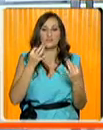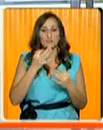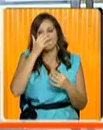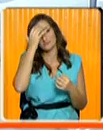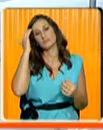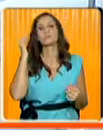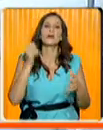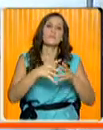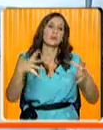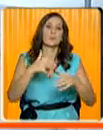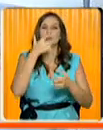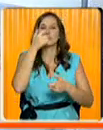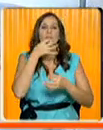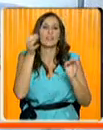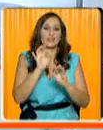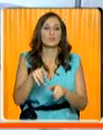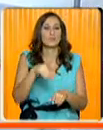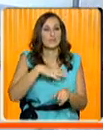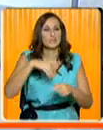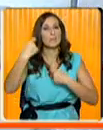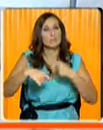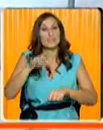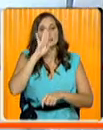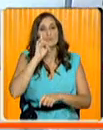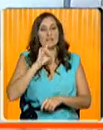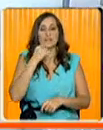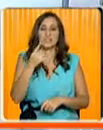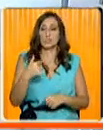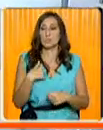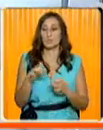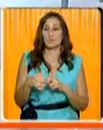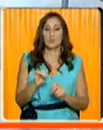Se alguém um dia deste, fantásticas, tu queres todas. Apostar como se uma mulher um dia deste ser assim,